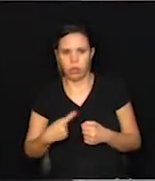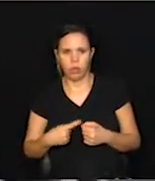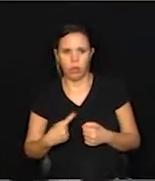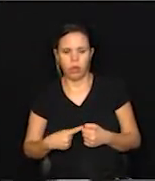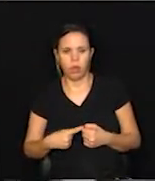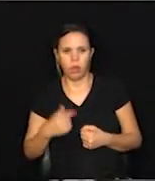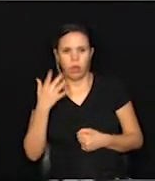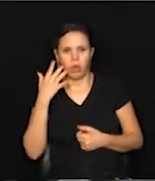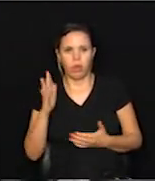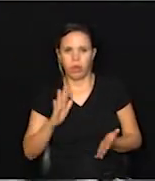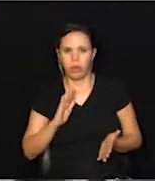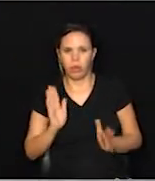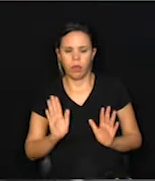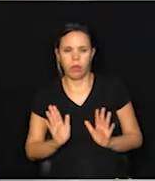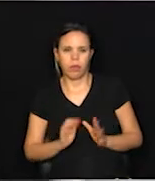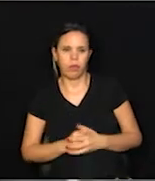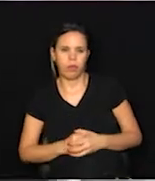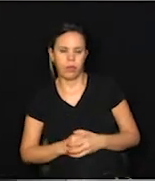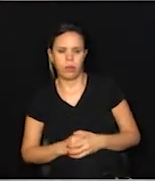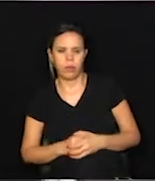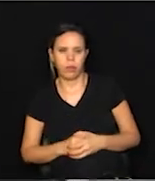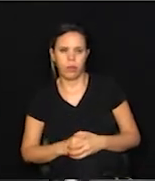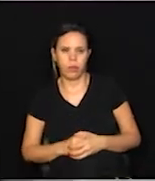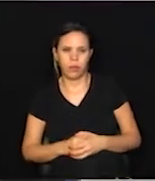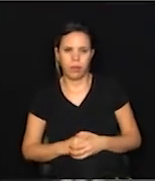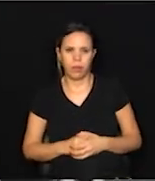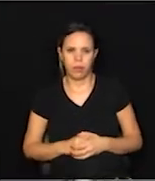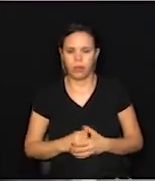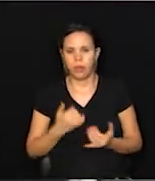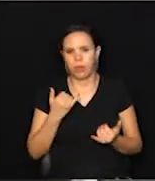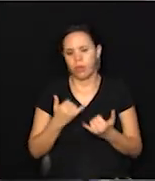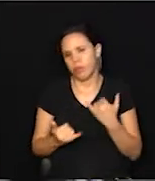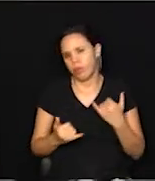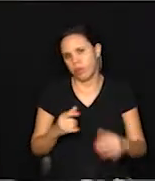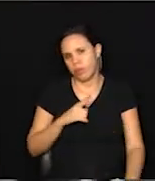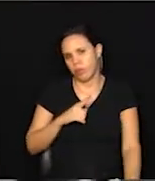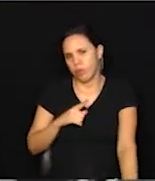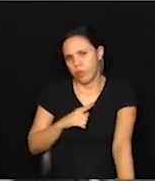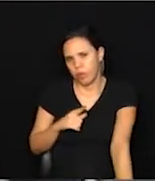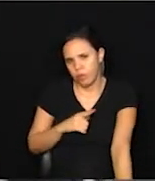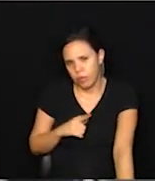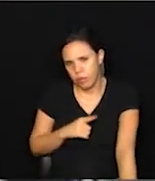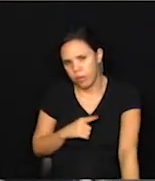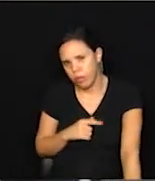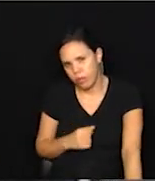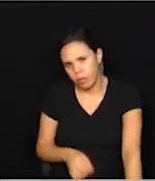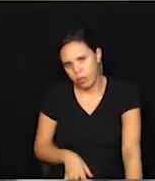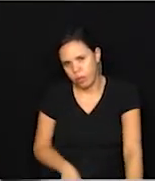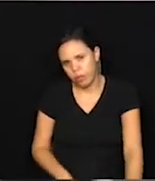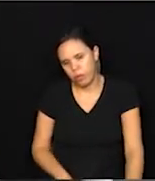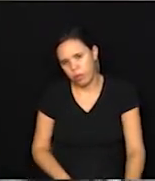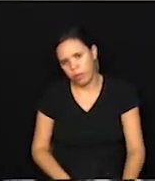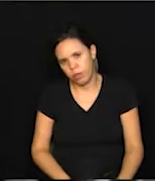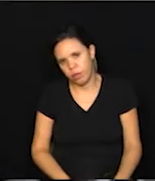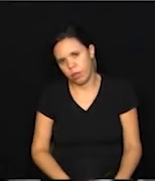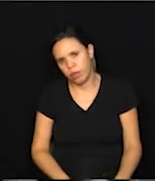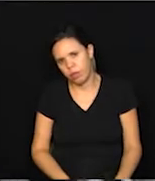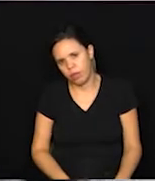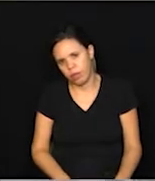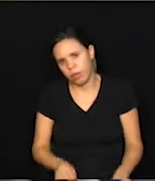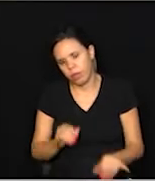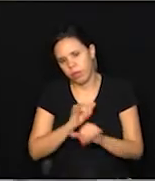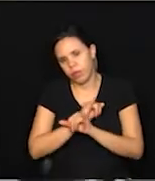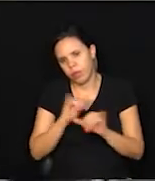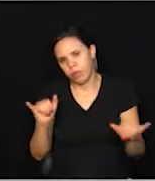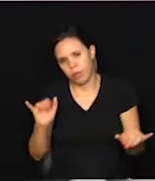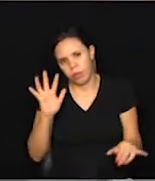mas não vai ser suficiente. Mas, assim, a questão é a seguinte, me parece assim, que está tendo uma meio que... isso tem sido anunciado como